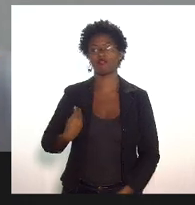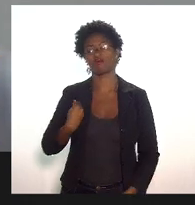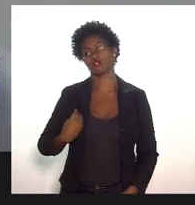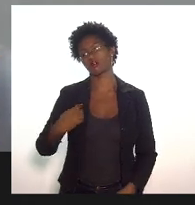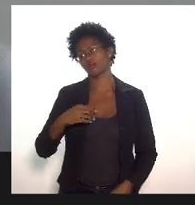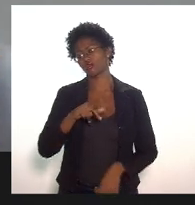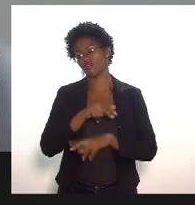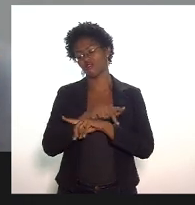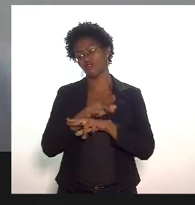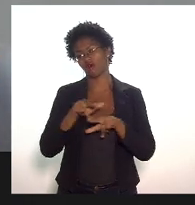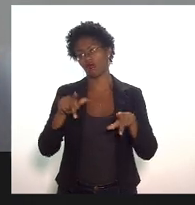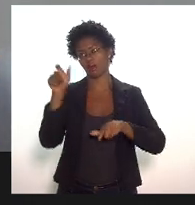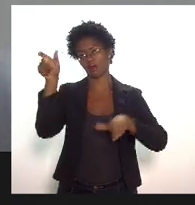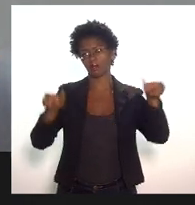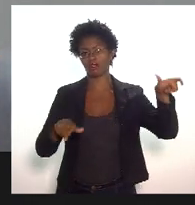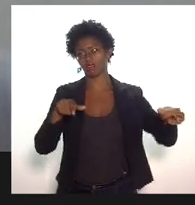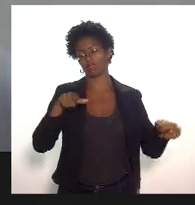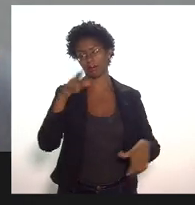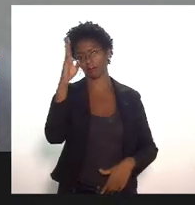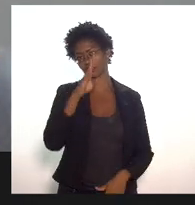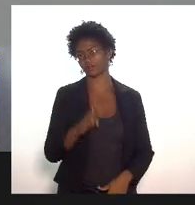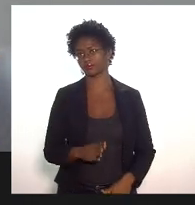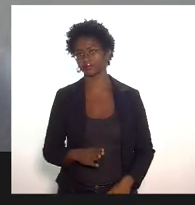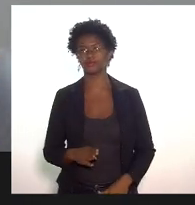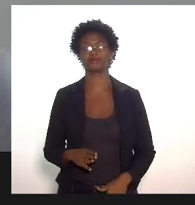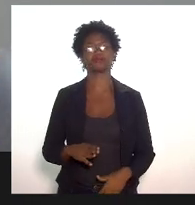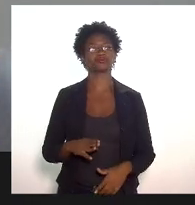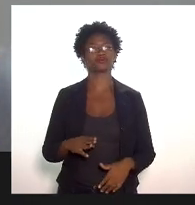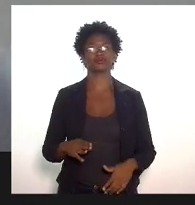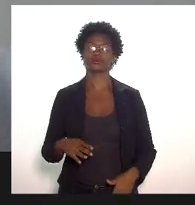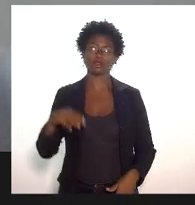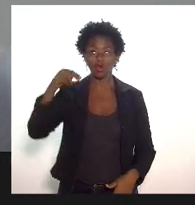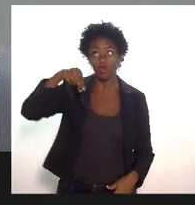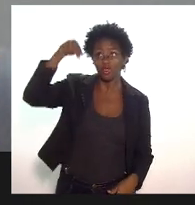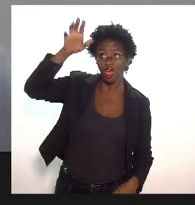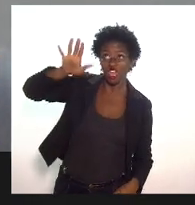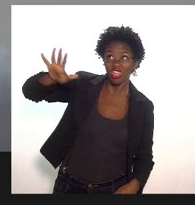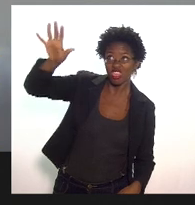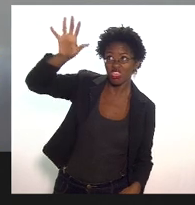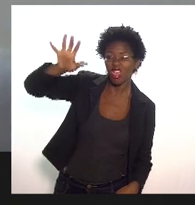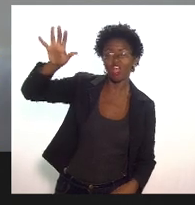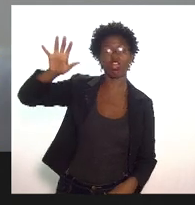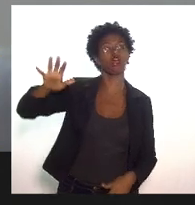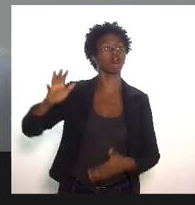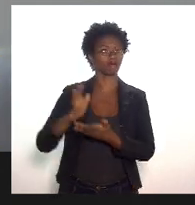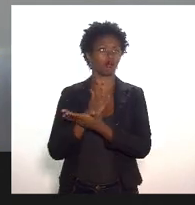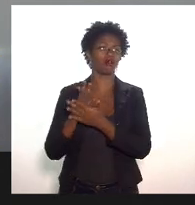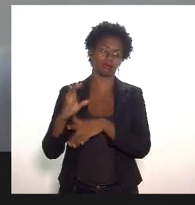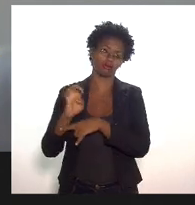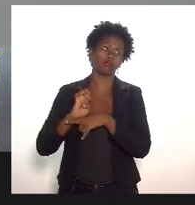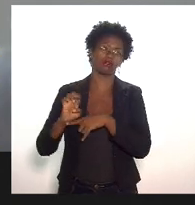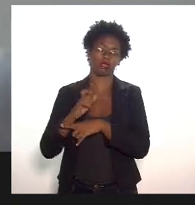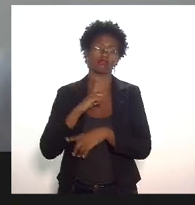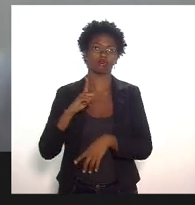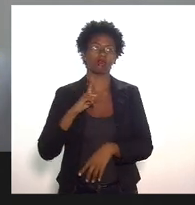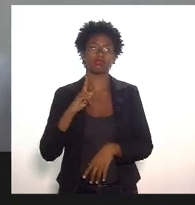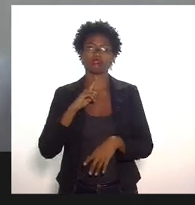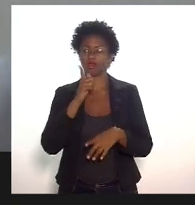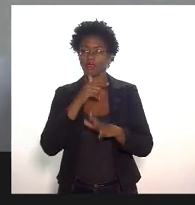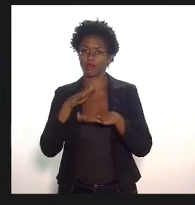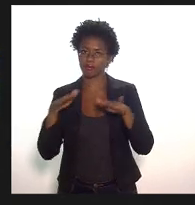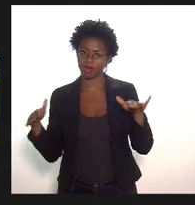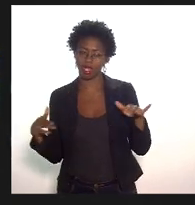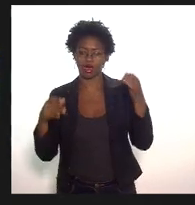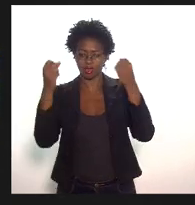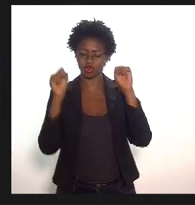Grande do Sul, né, Nordeste também, alguns municípios, alguns estados também com a presença da indústria naval